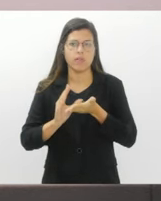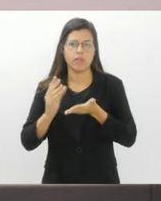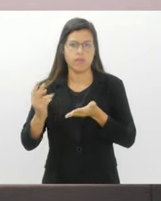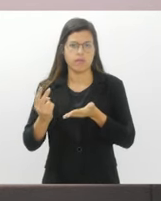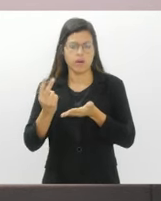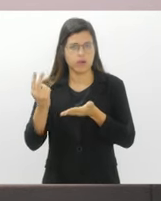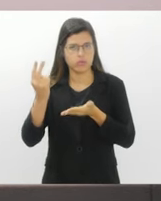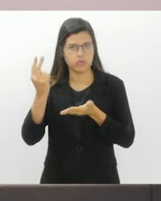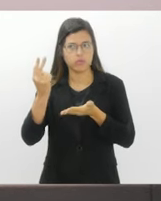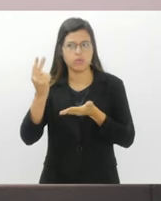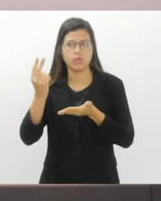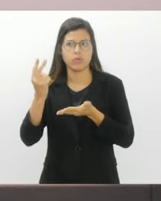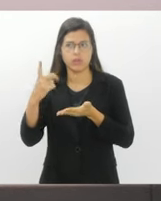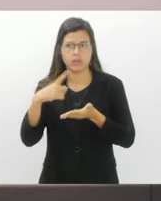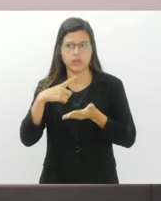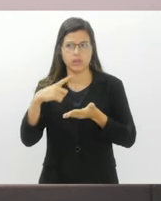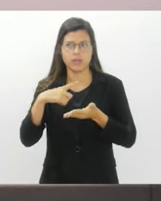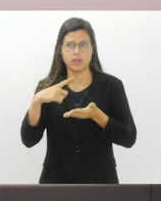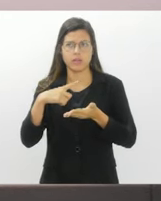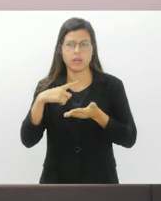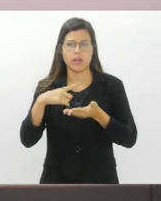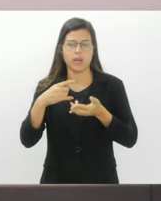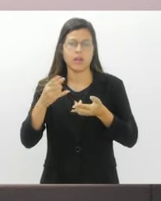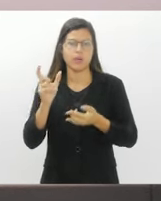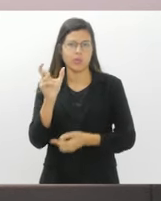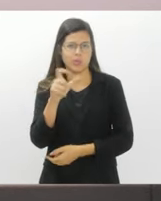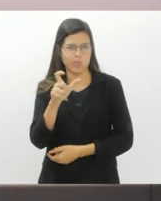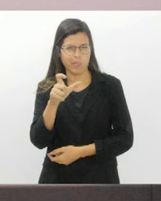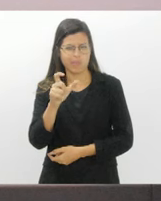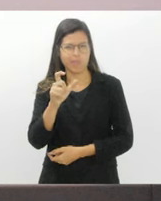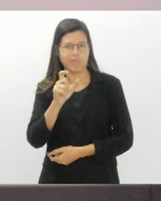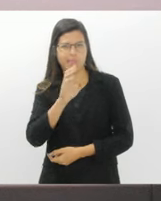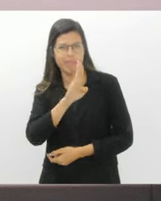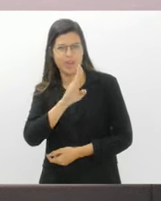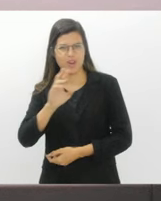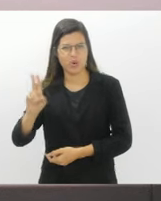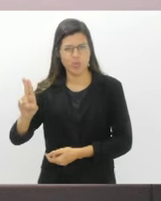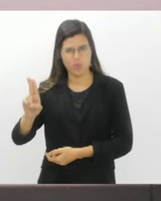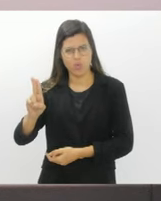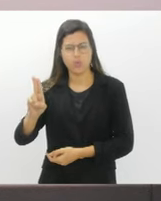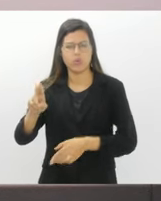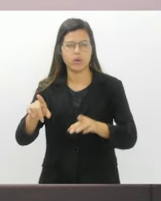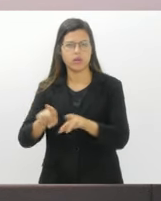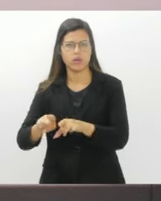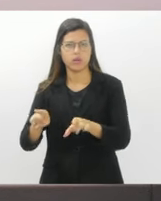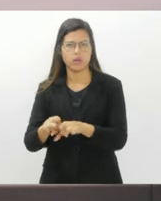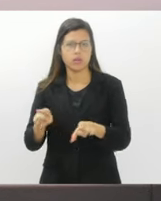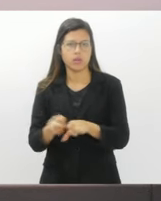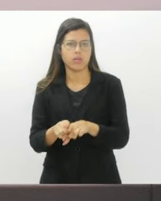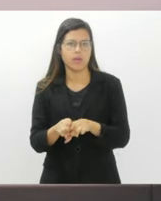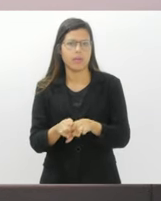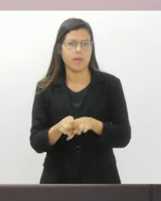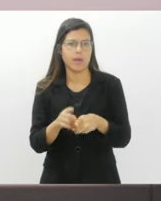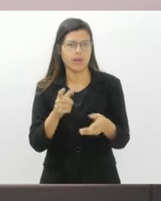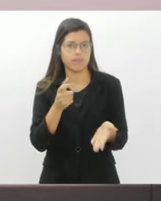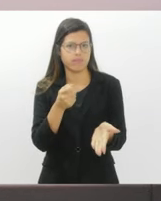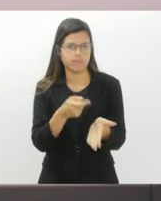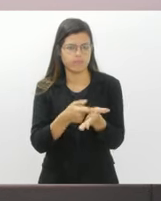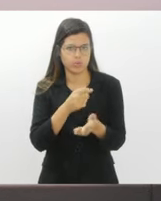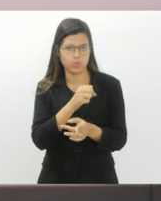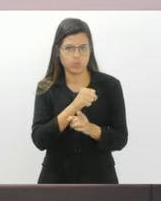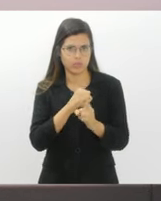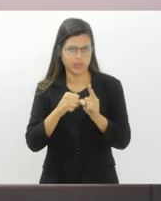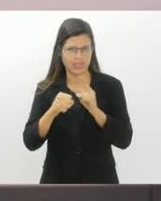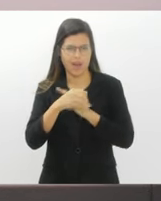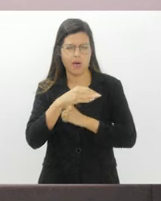dos beneficiários tarifários do bilhete único e da tarifa social.